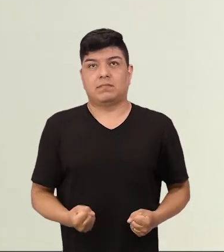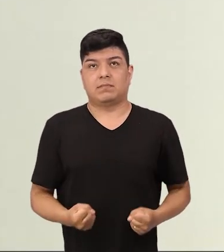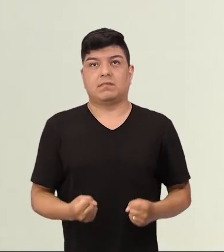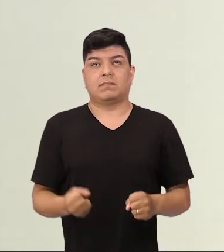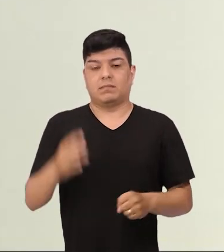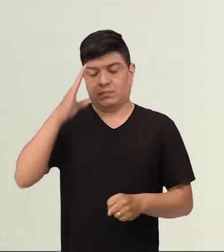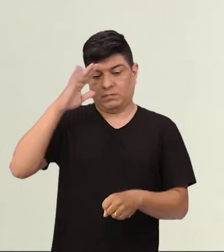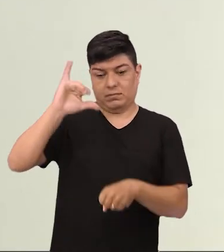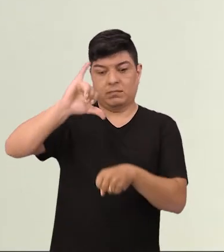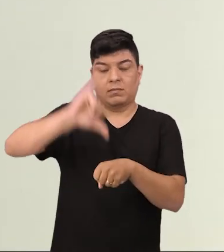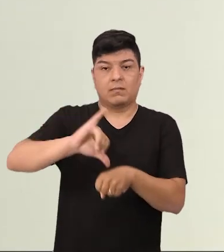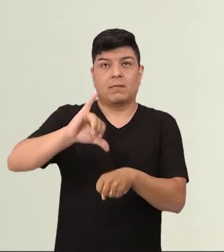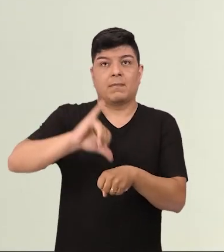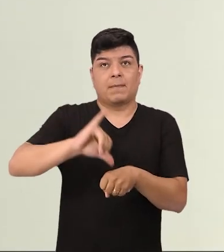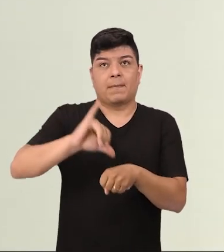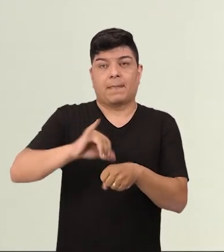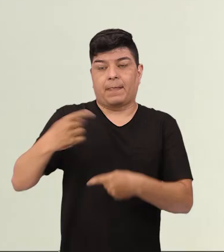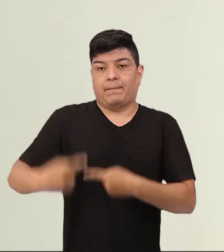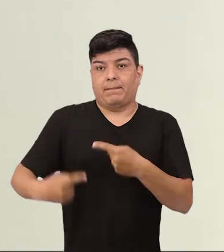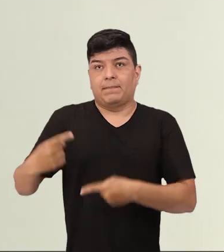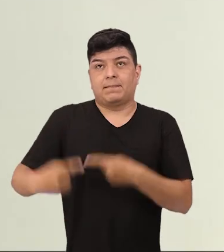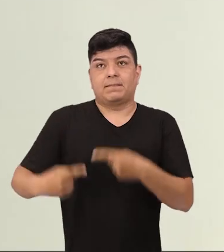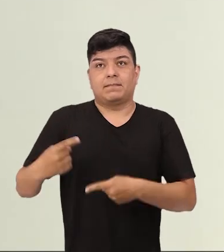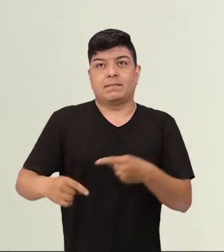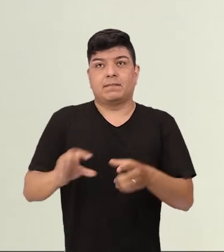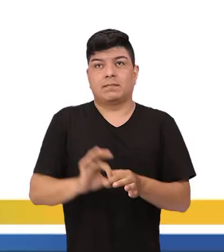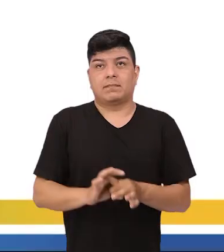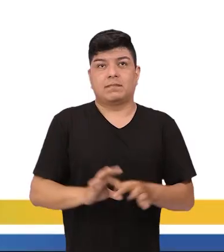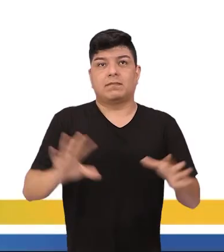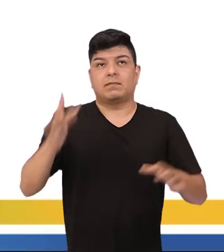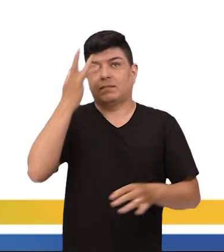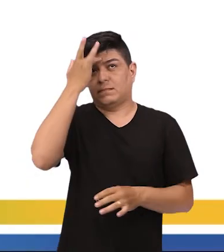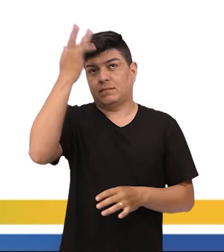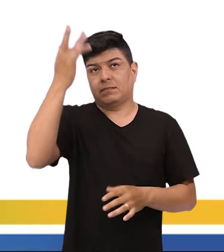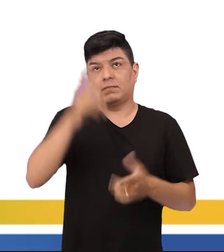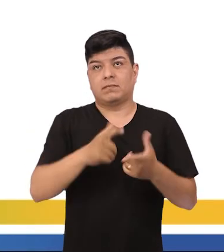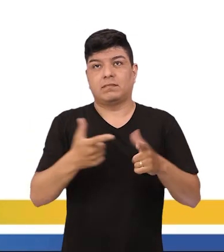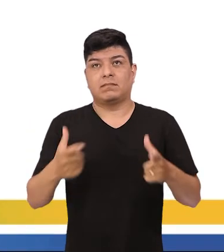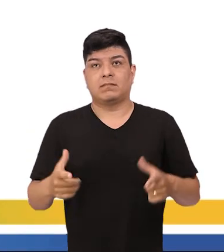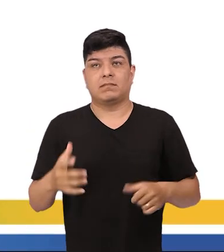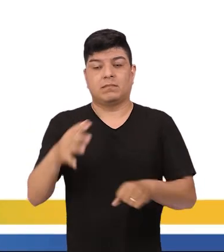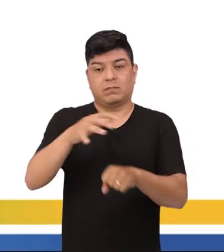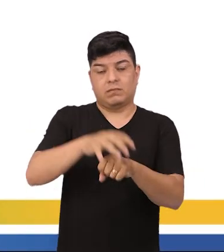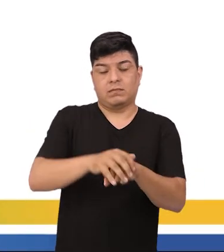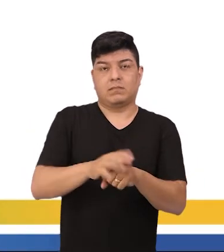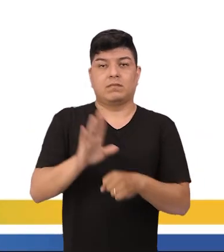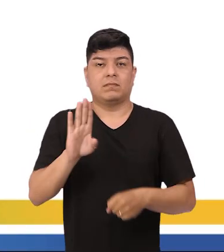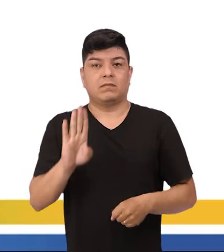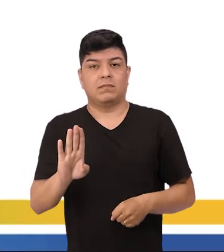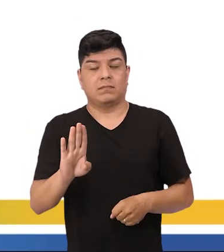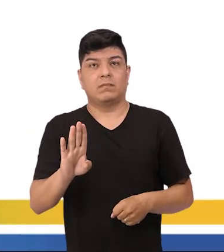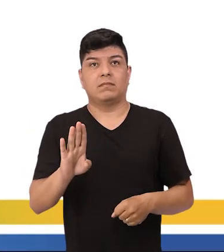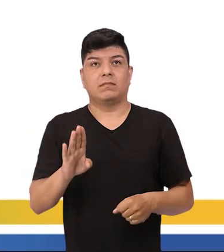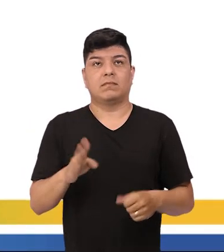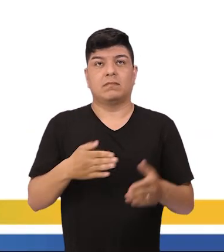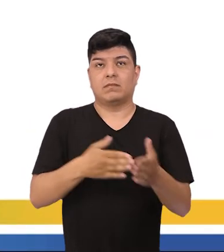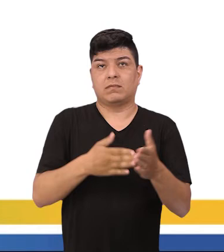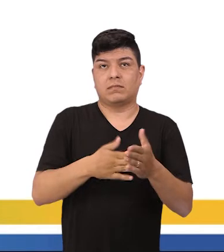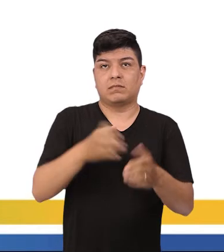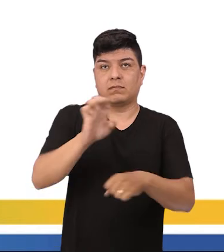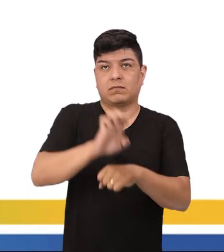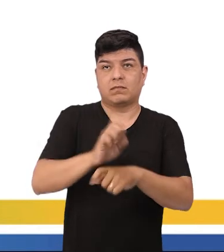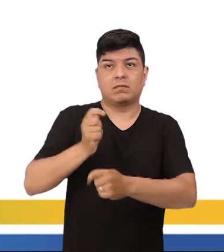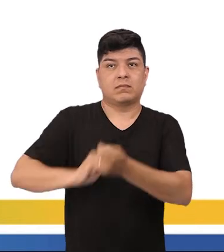das metrópoles, uma política liberal que facilitou a emancipação das colônias. B, a não intervenção do Estado